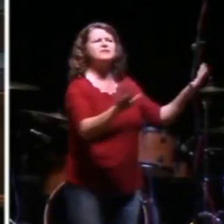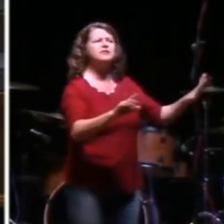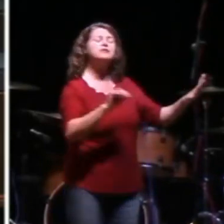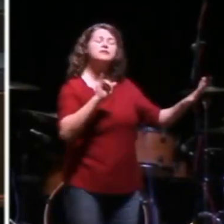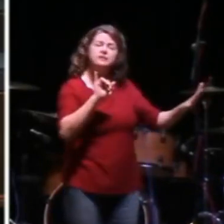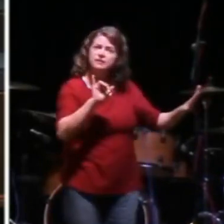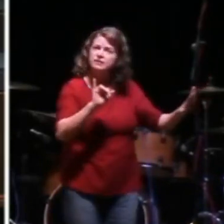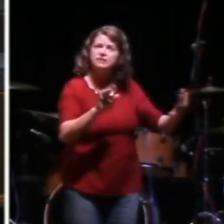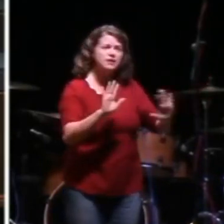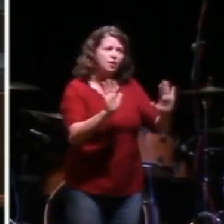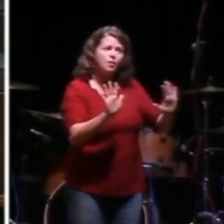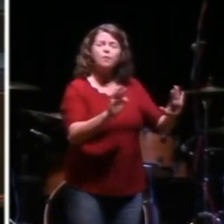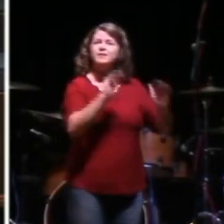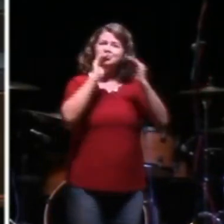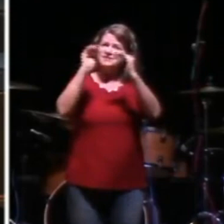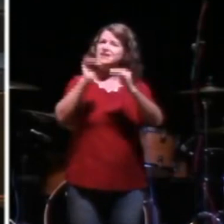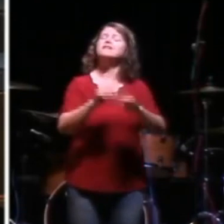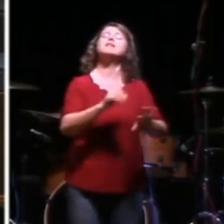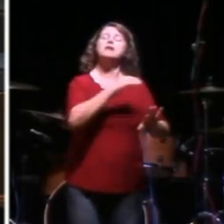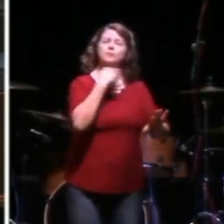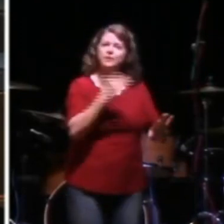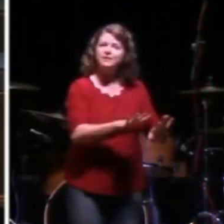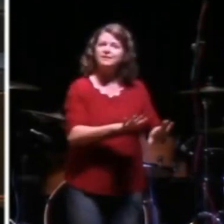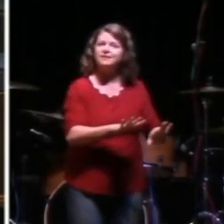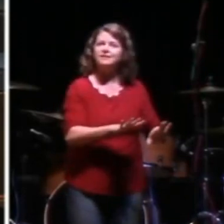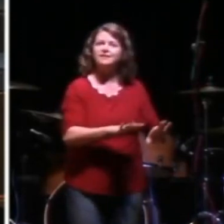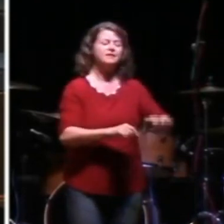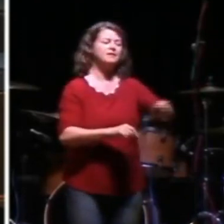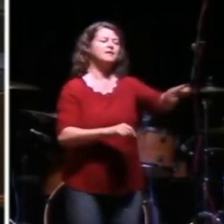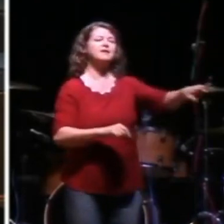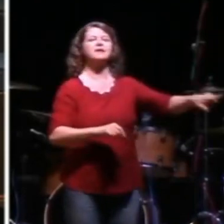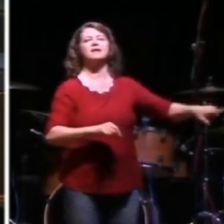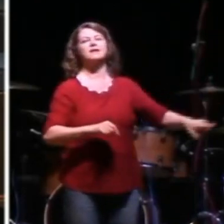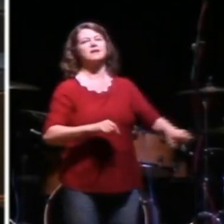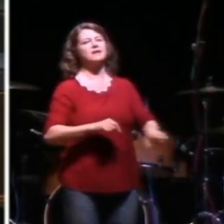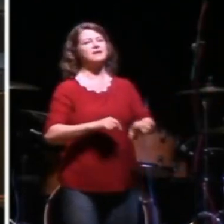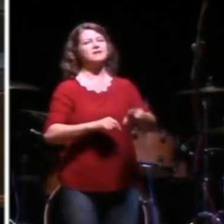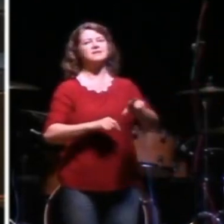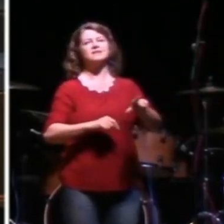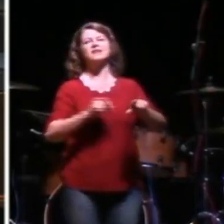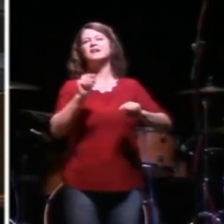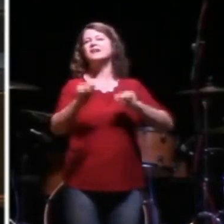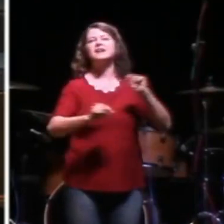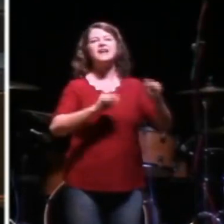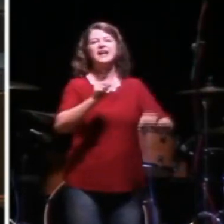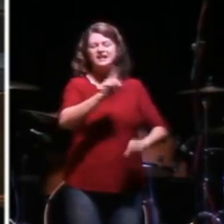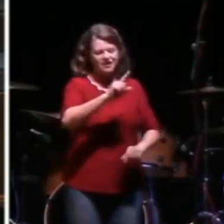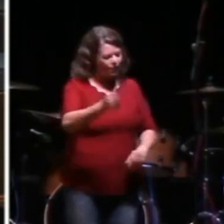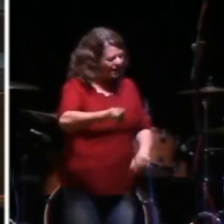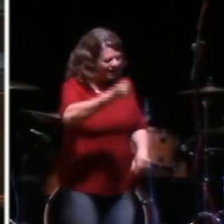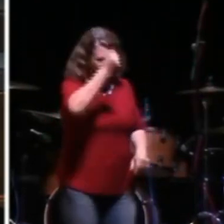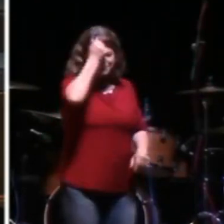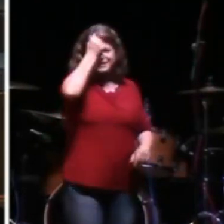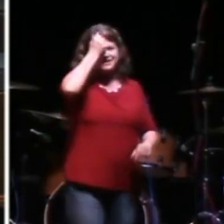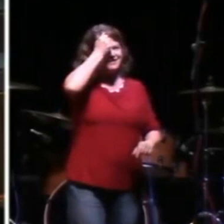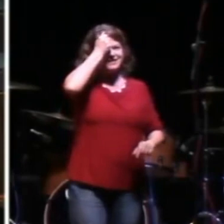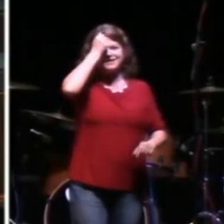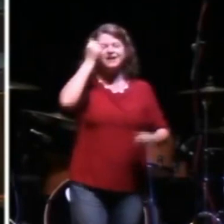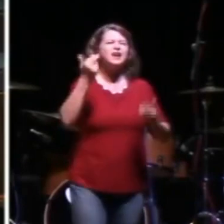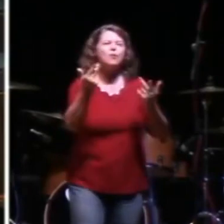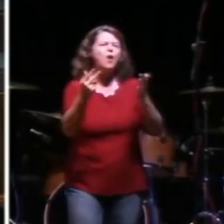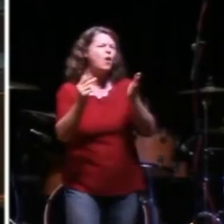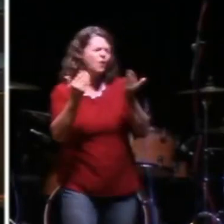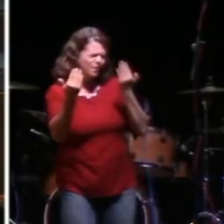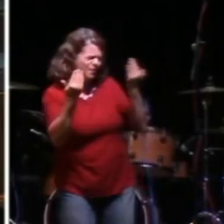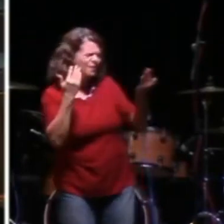endurecido decoração o homem que não se arrepende ele quer continuar no campo ele quer continuar no pecado